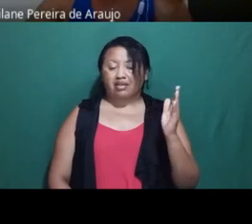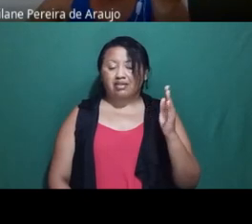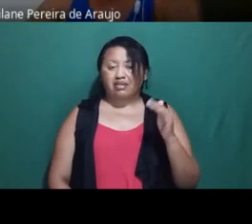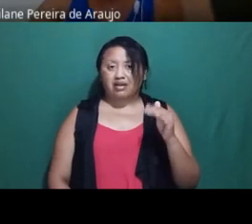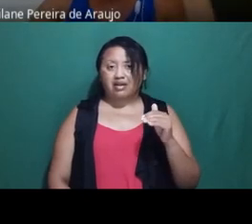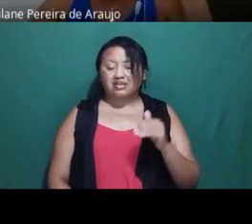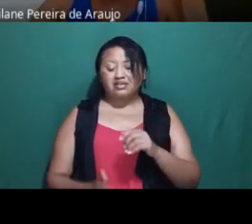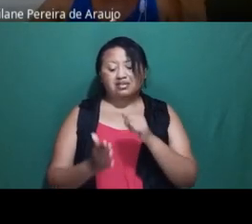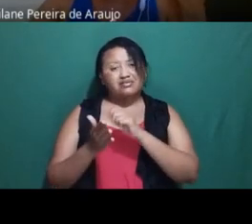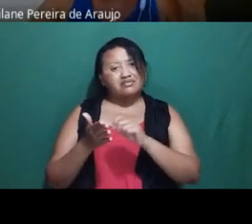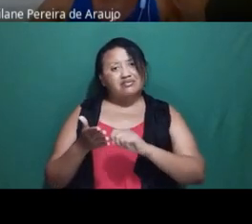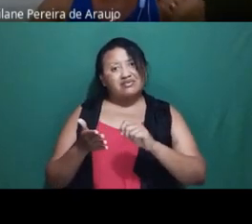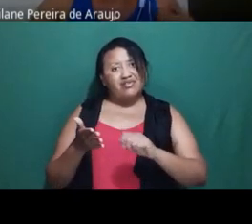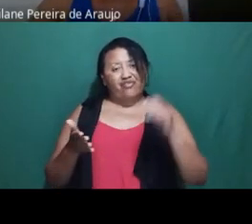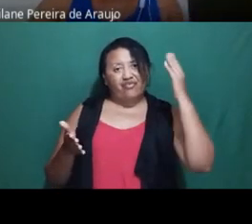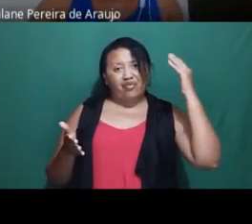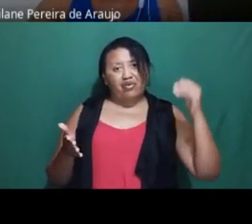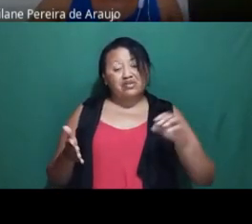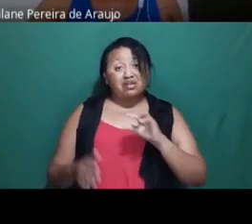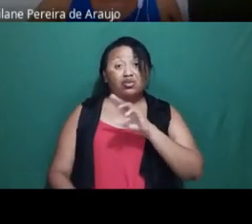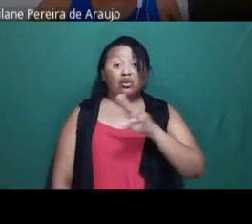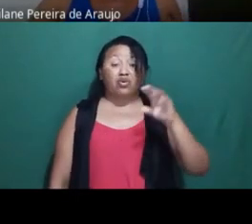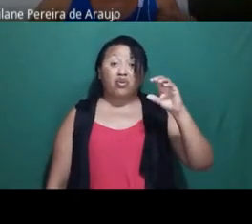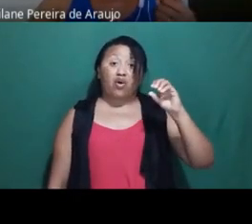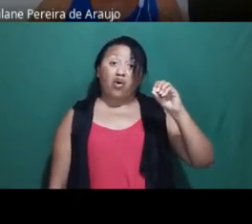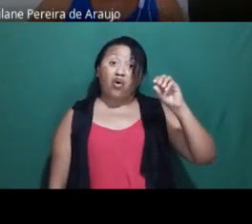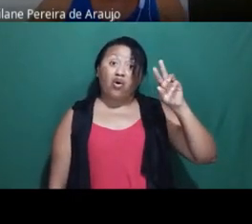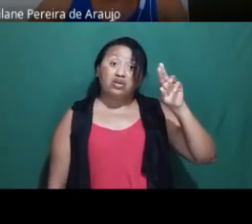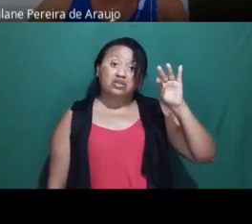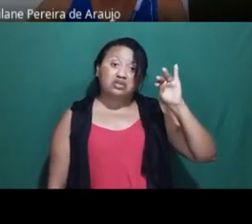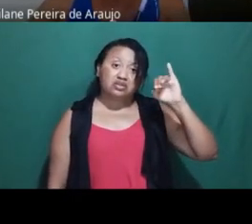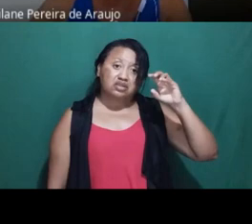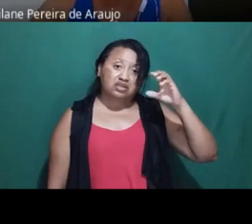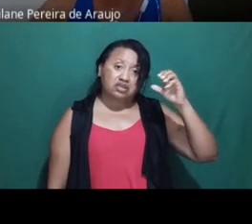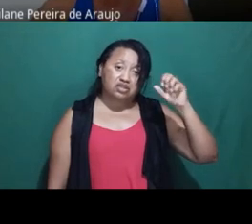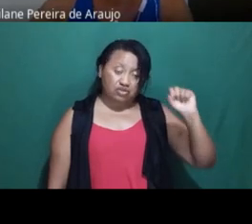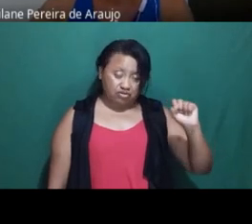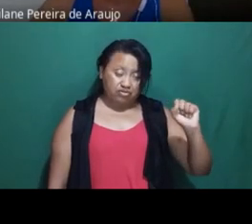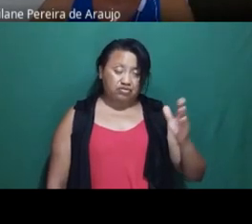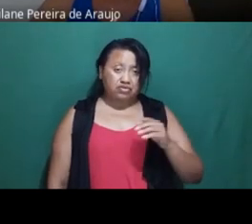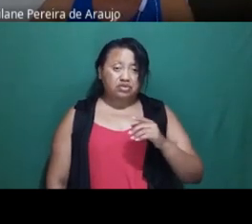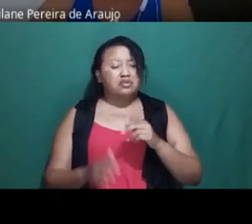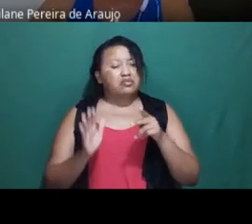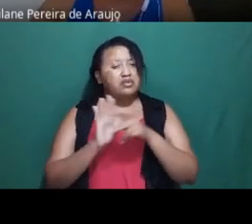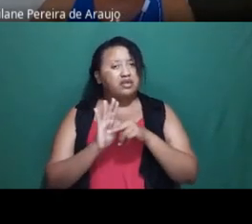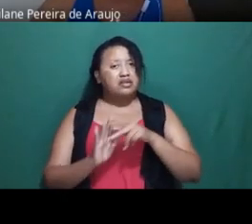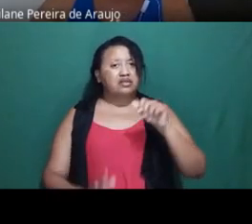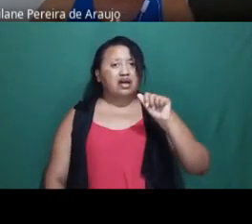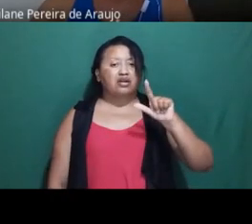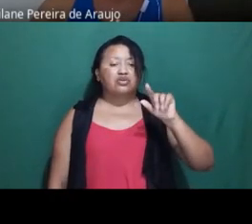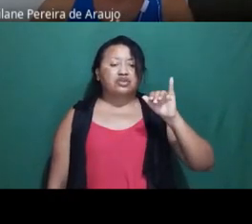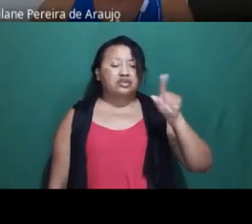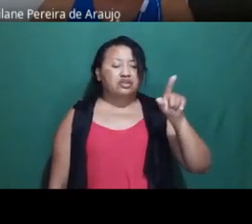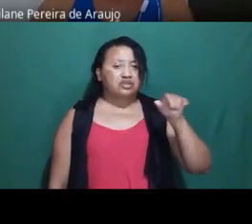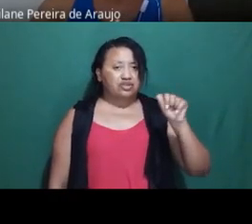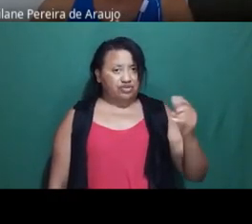obra O Cortiço falamos dela agora por né traz a obra O Cortiço de aloísa Azevedo Então vamos lá as